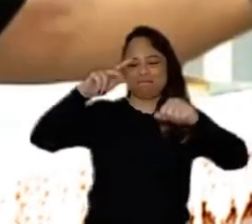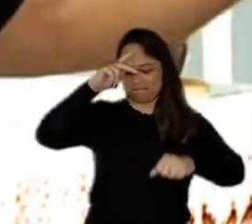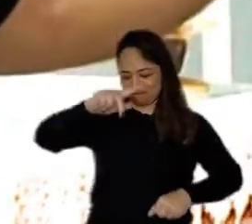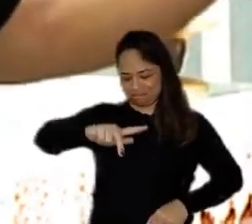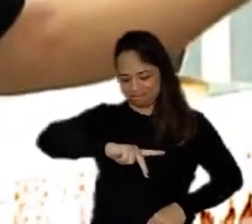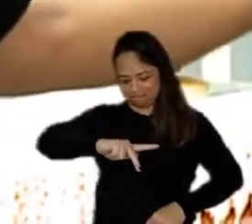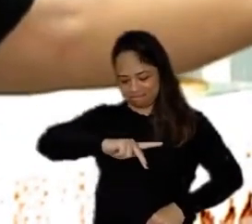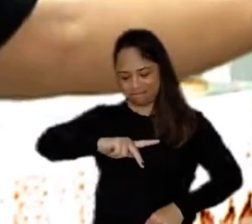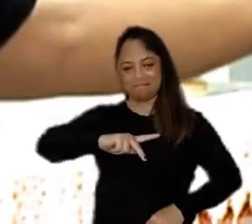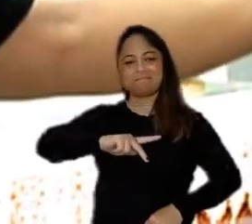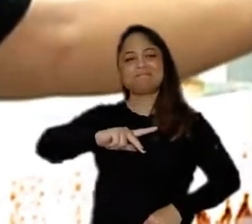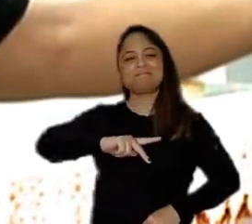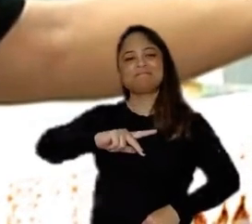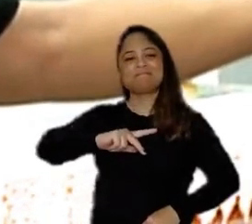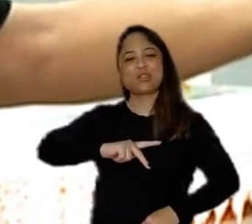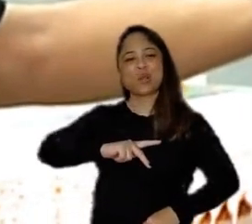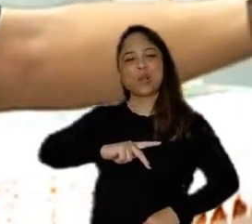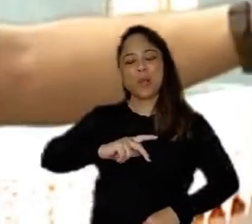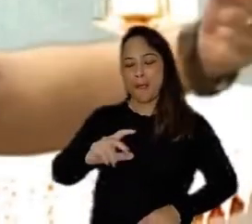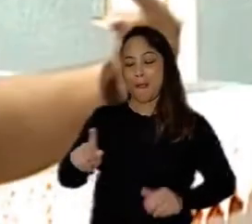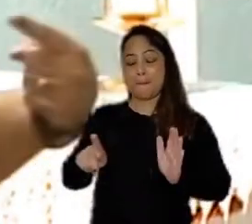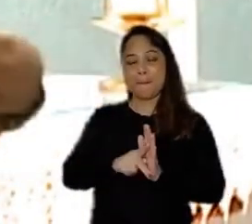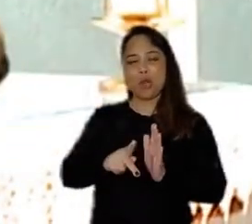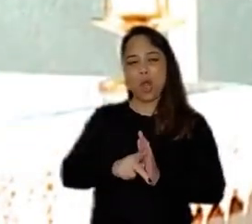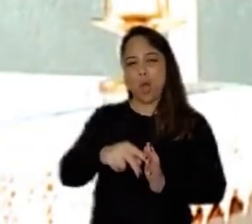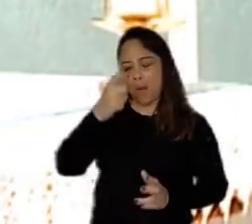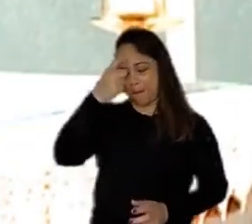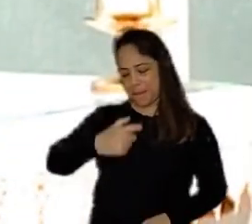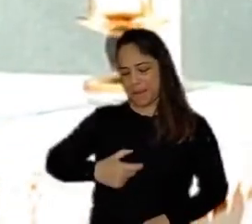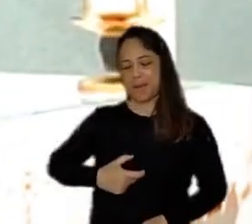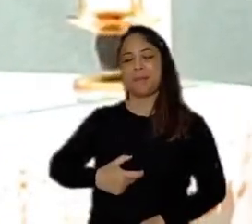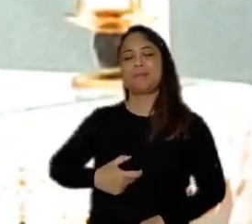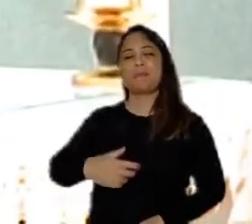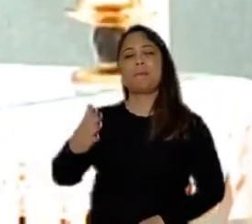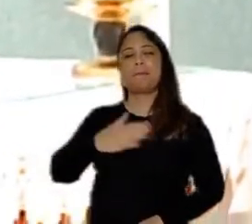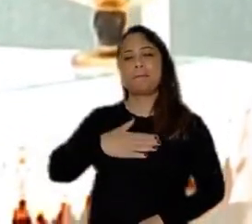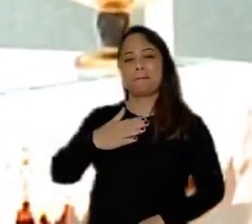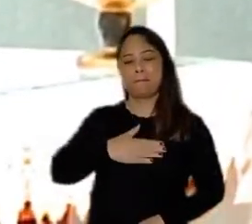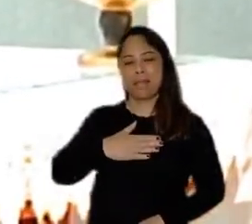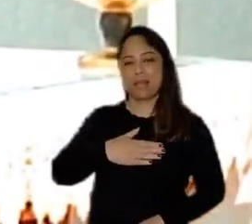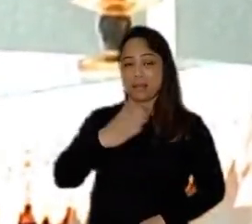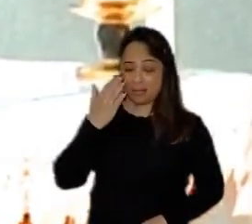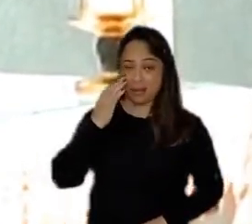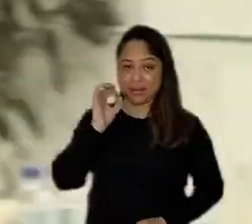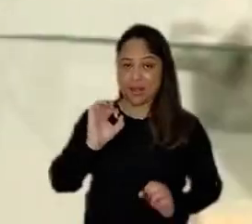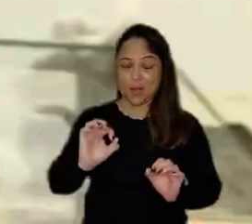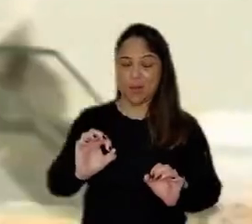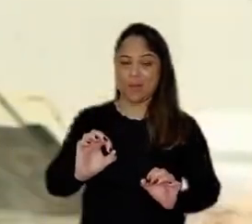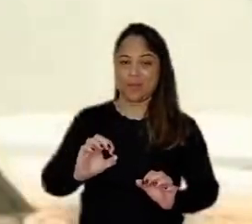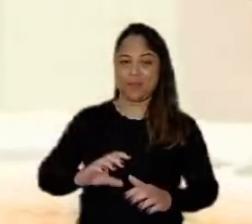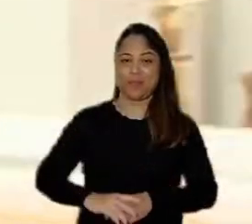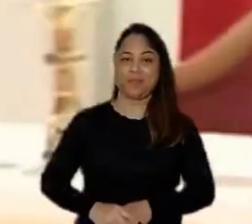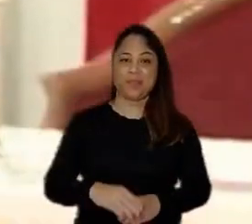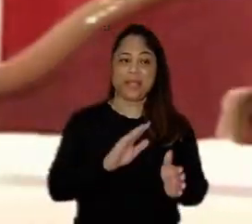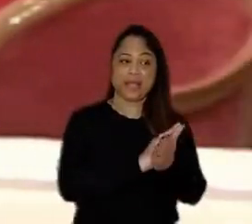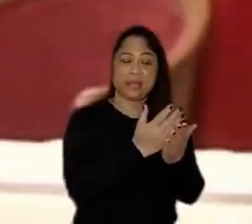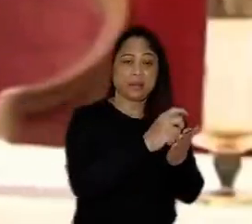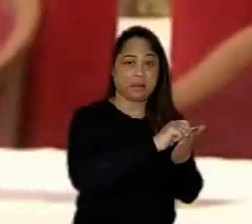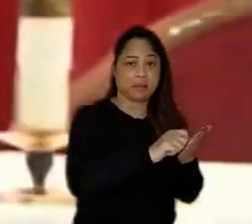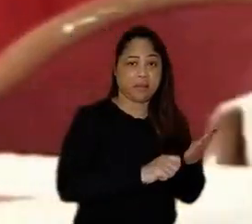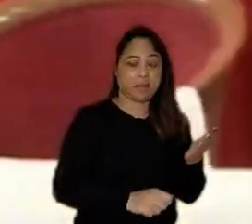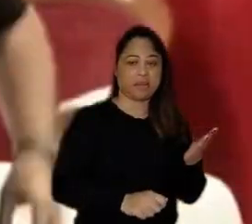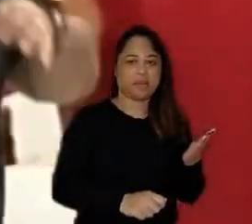individual e personalizada só para mim. A Bíblia diz que está o